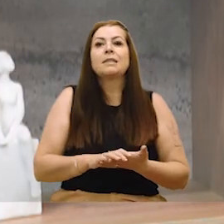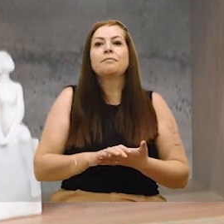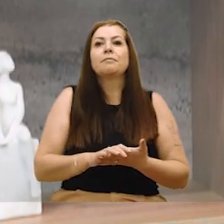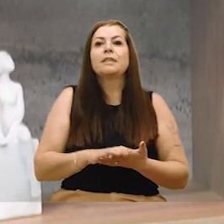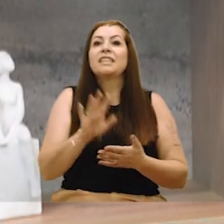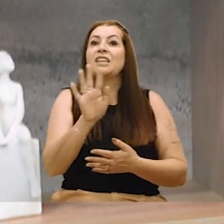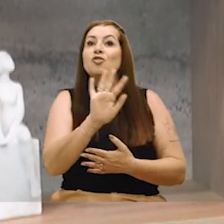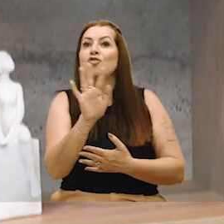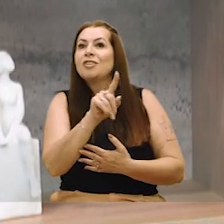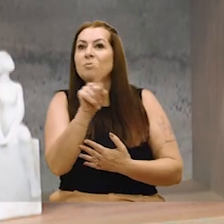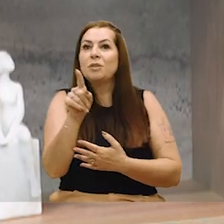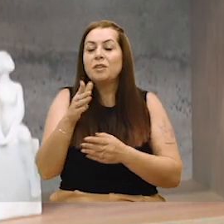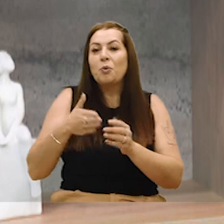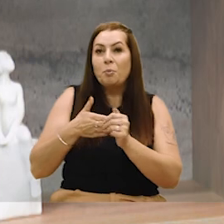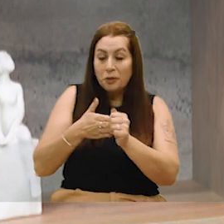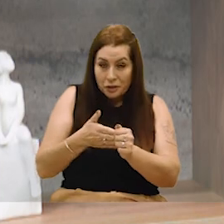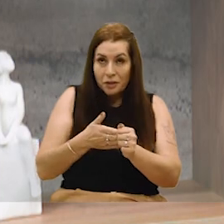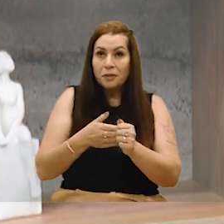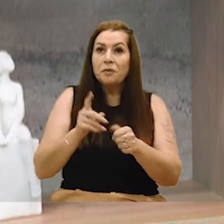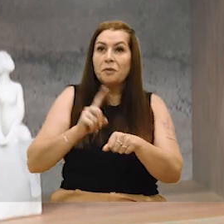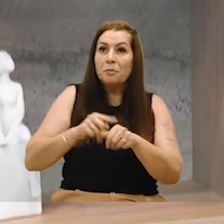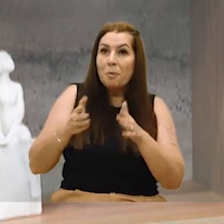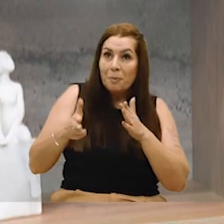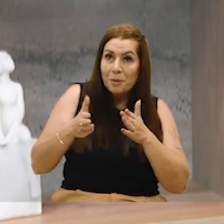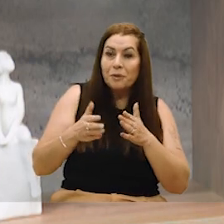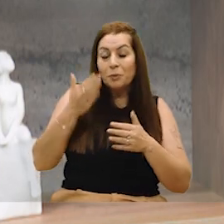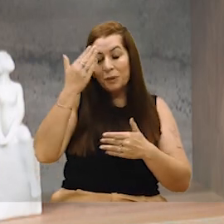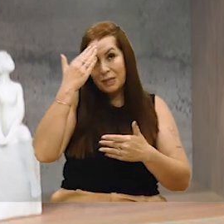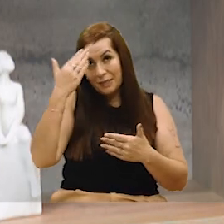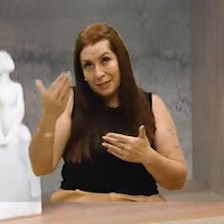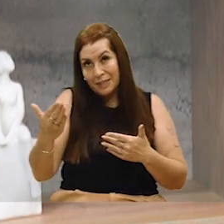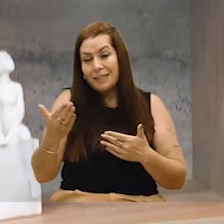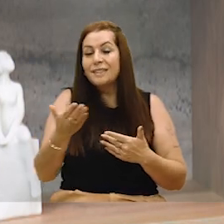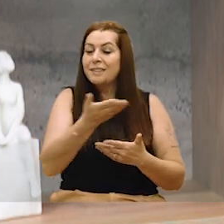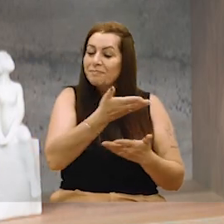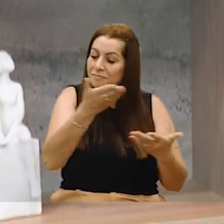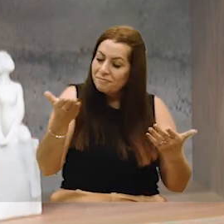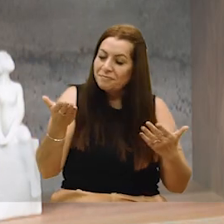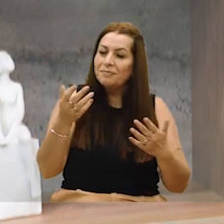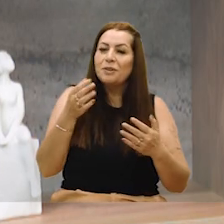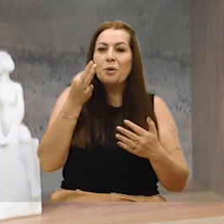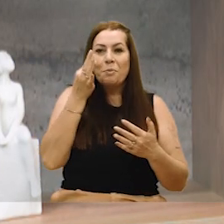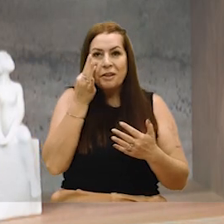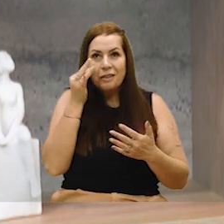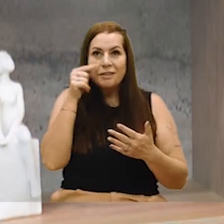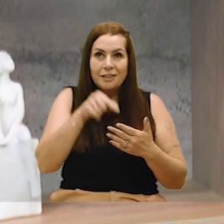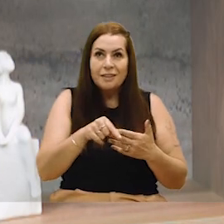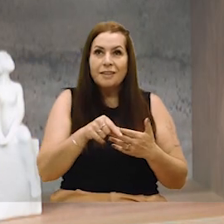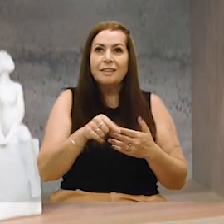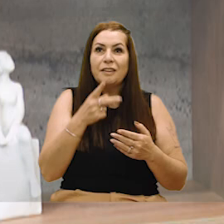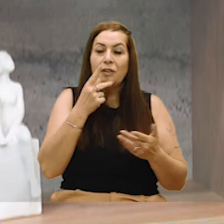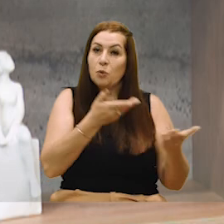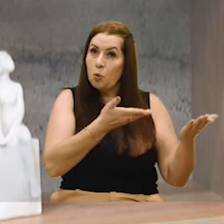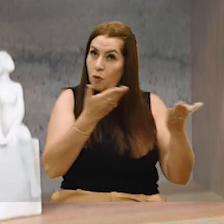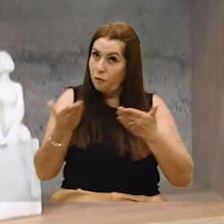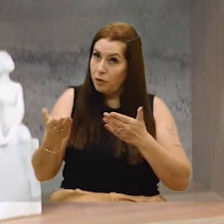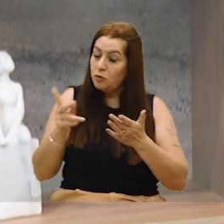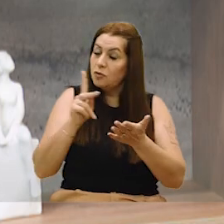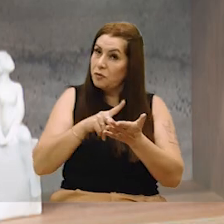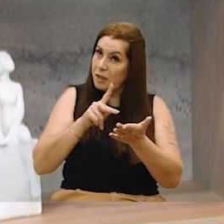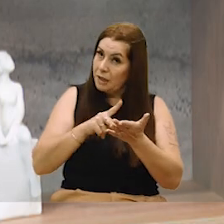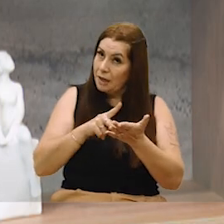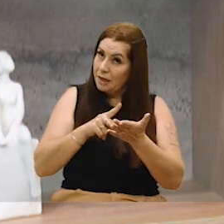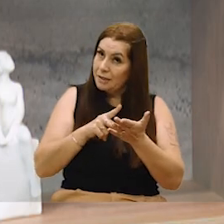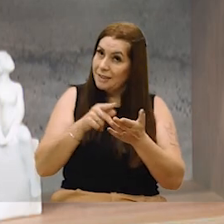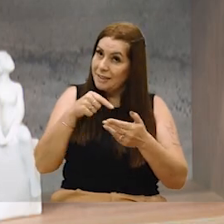sim se despedir de quem está nos acompanhando neste momento. Eu agradeço imensamente a sua presença aqui e já reitero o convite, porque